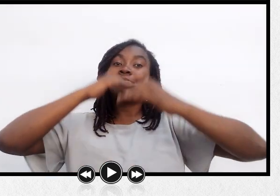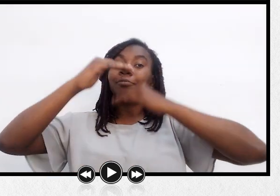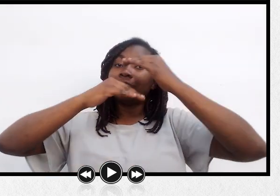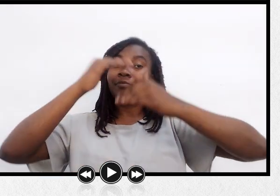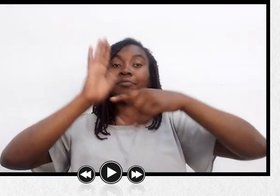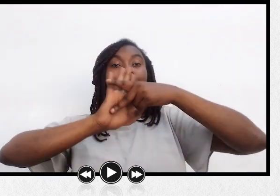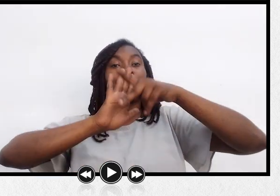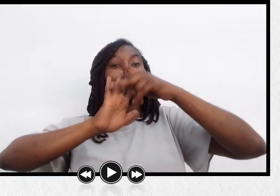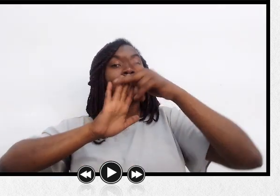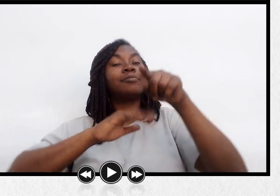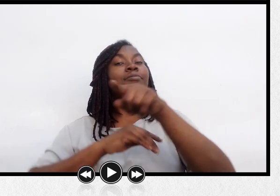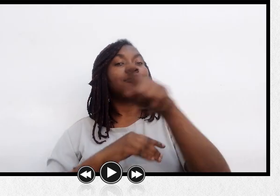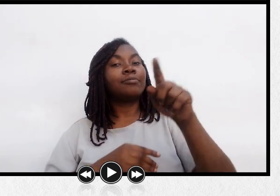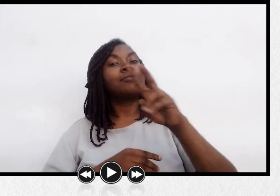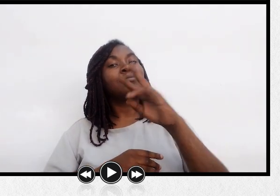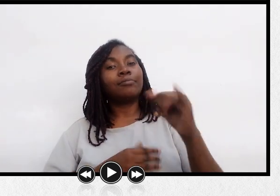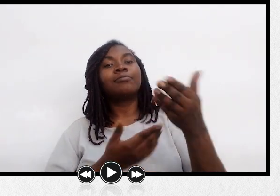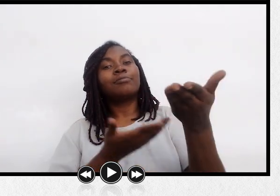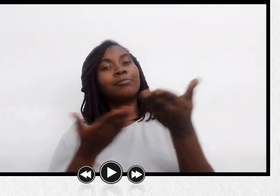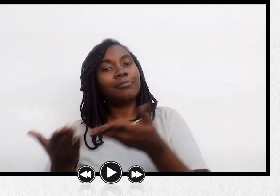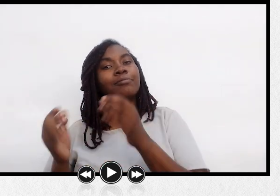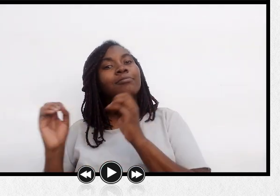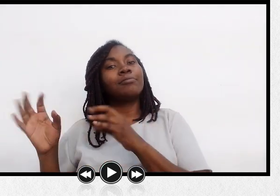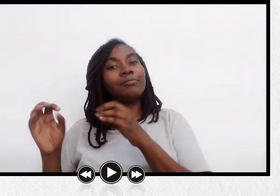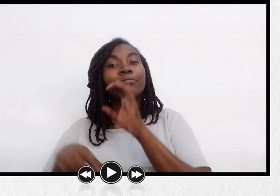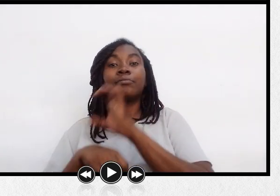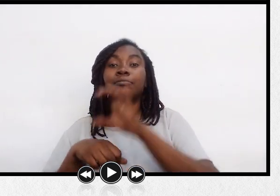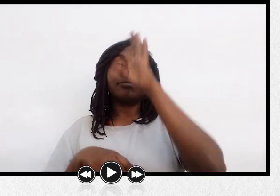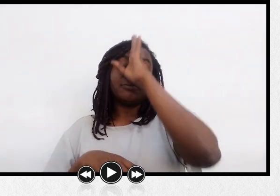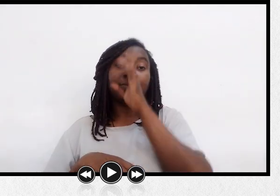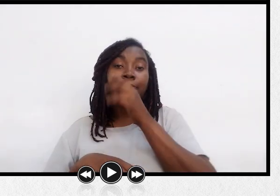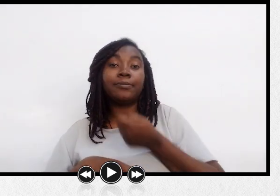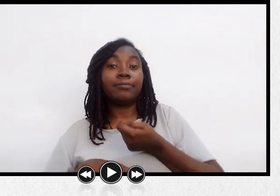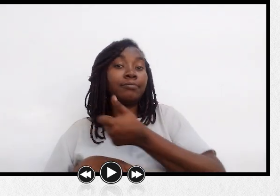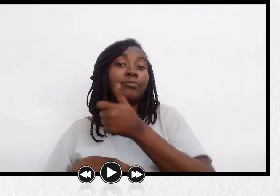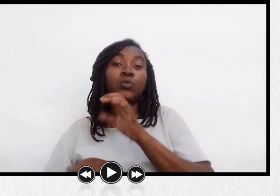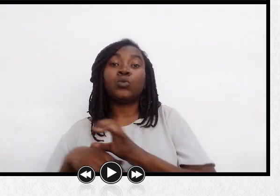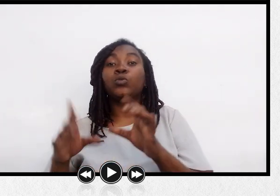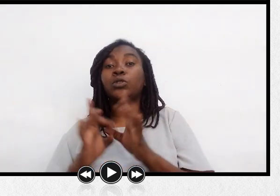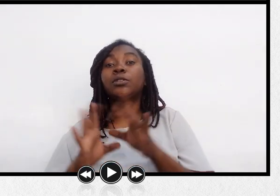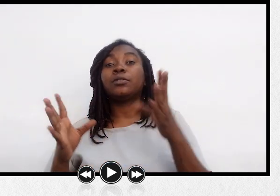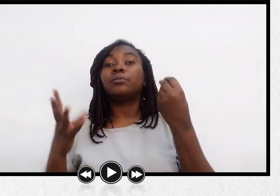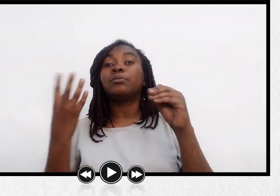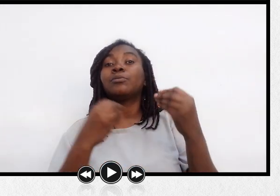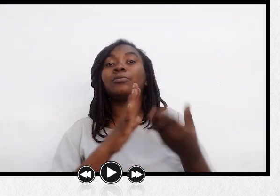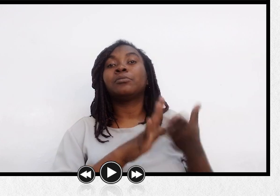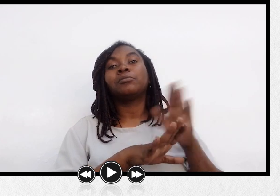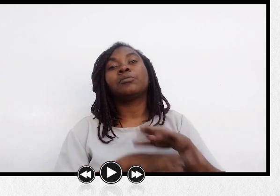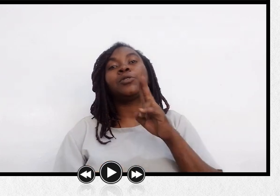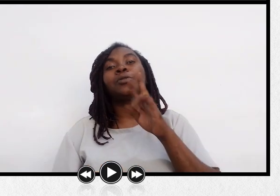e você será um dos nossos convidados para dar aula. Será um curso gratuito, um curso livre, que nós vamos montar pela